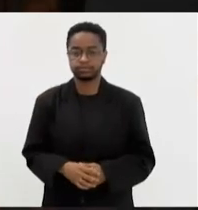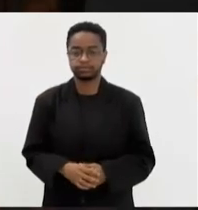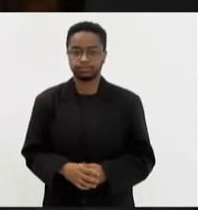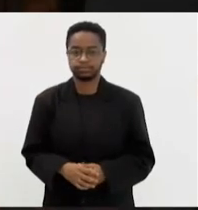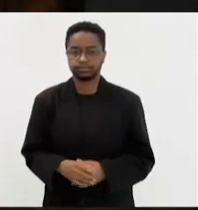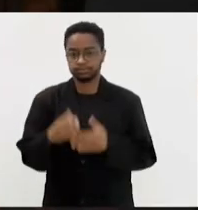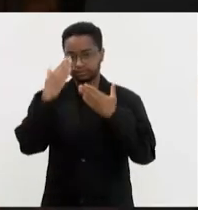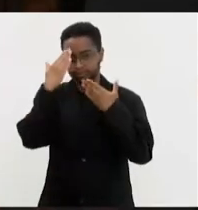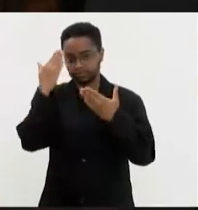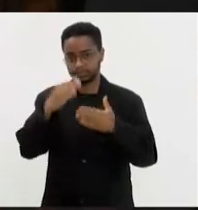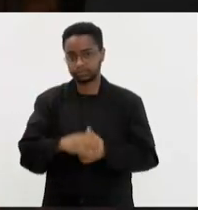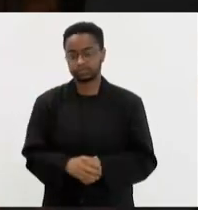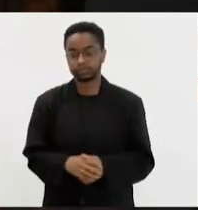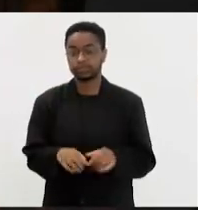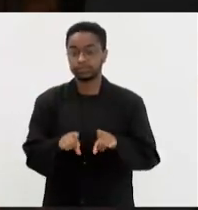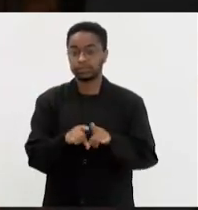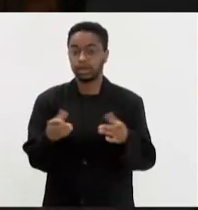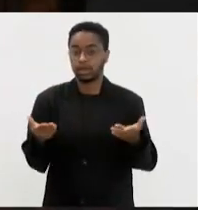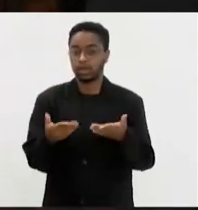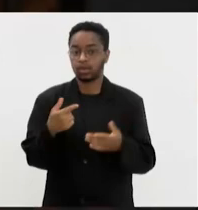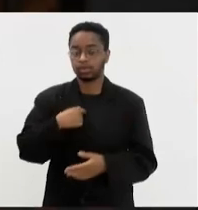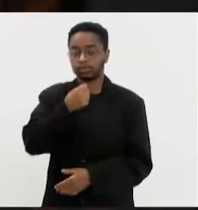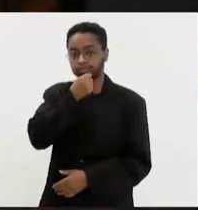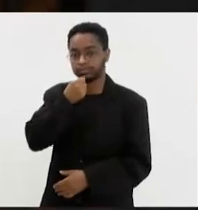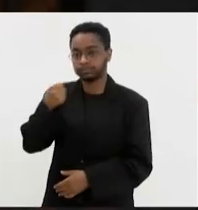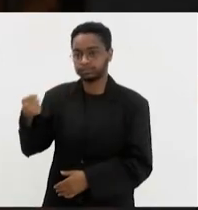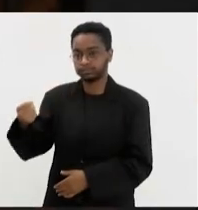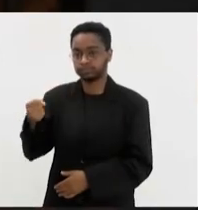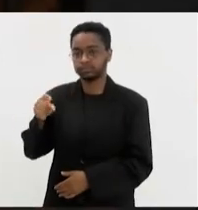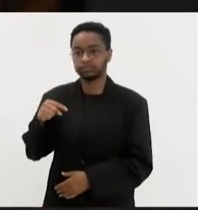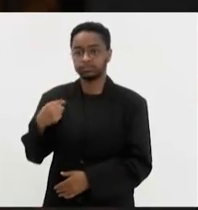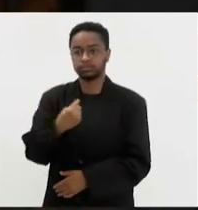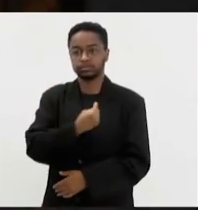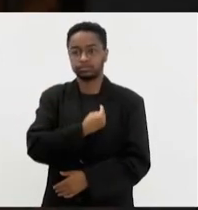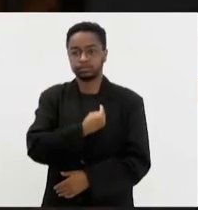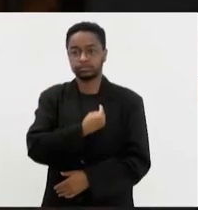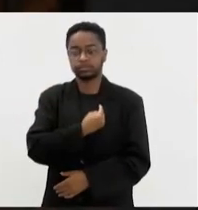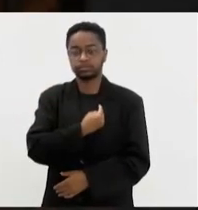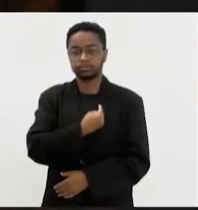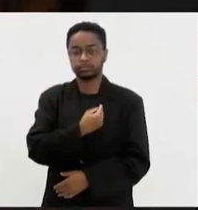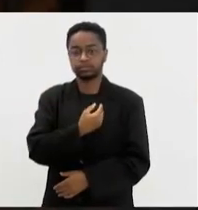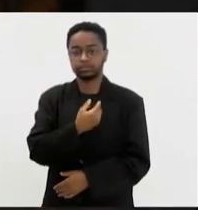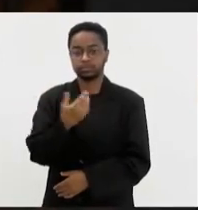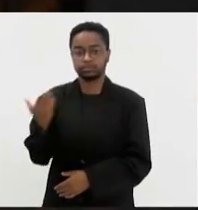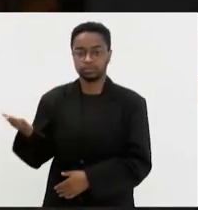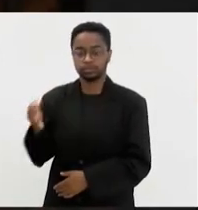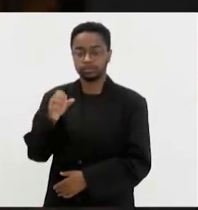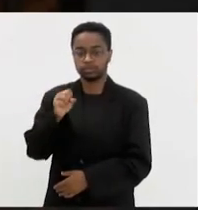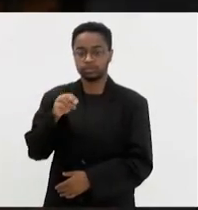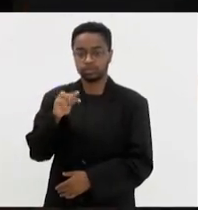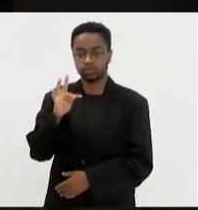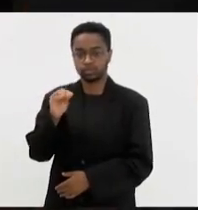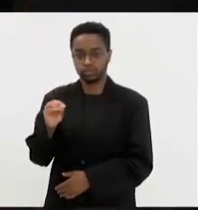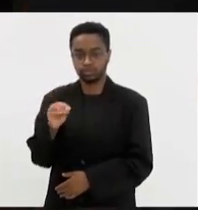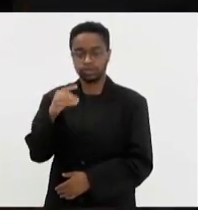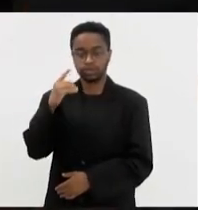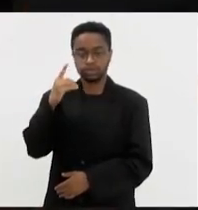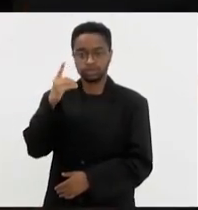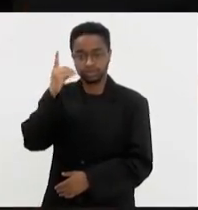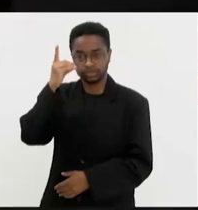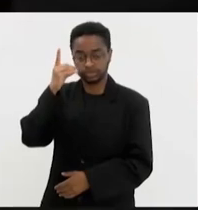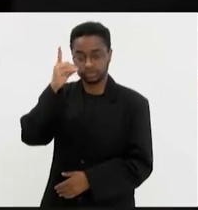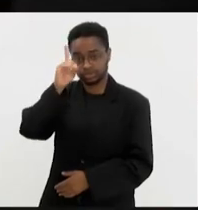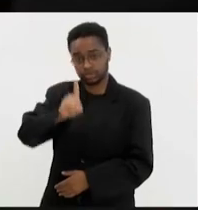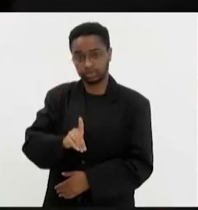eu aproveito e passo a palavra ao ao nosso João Carlos solto diretor da Escola Superior da